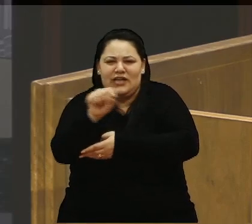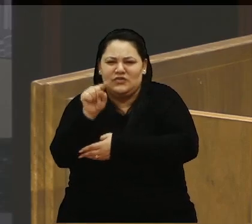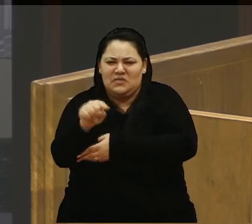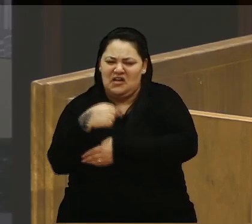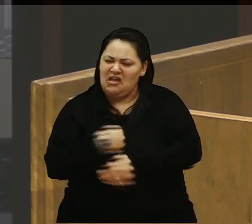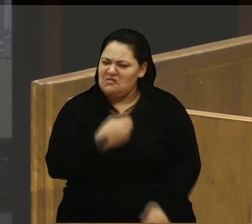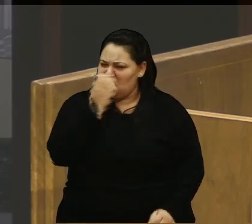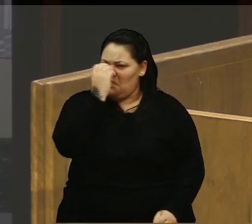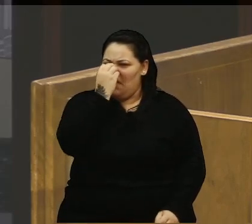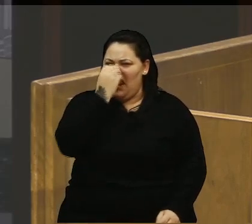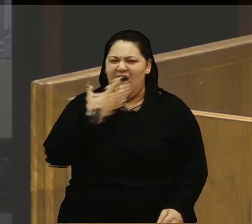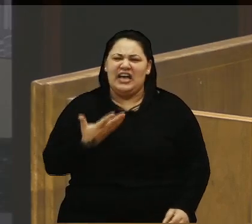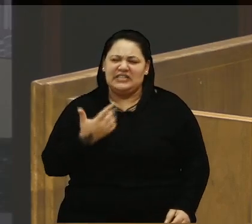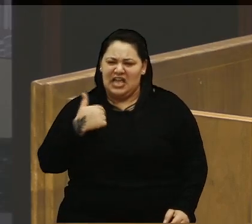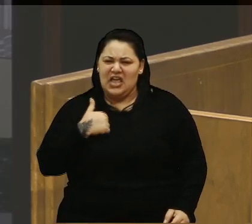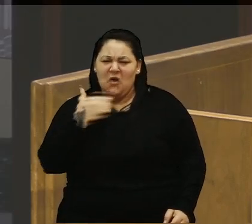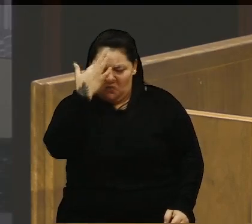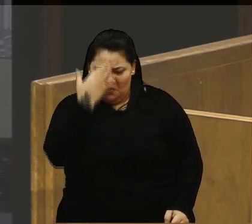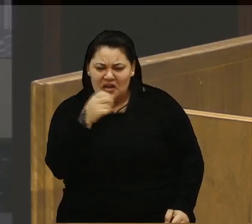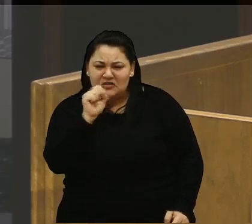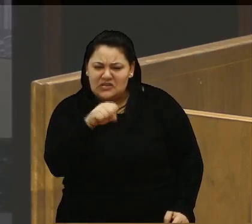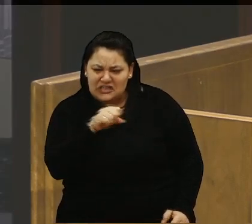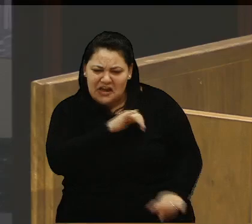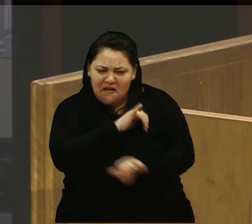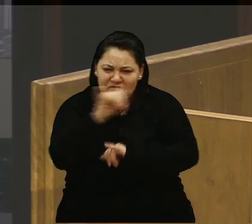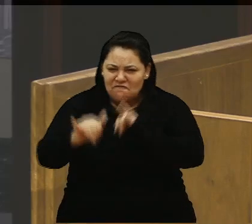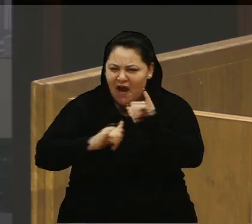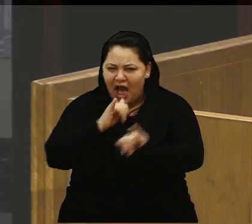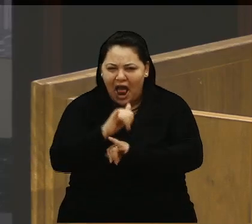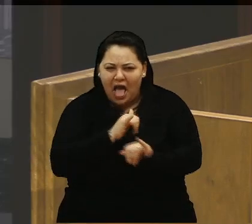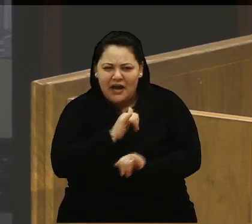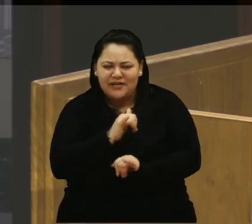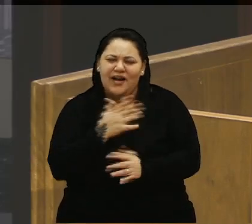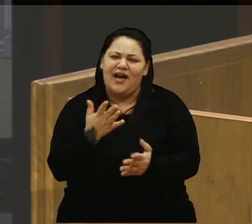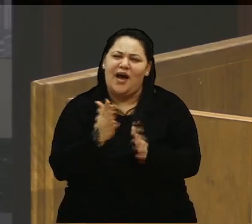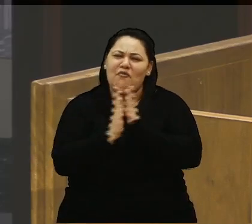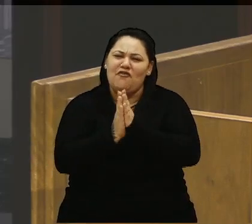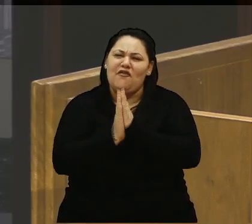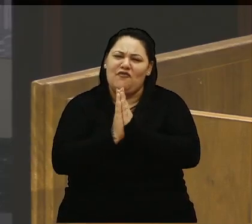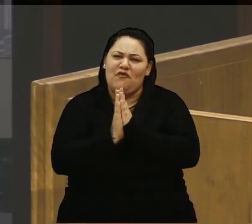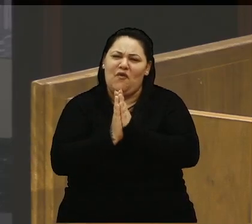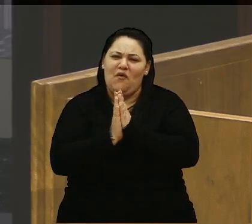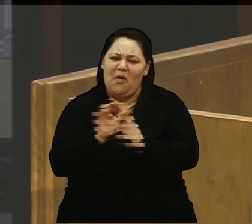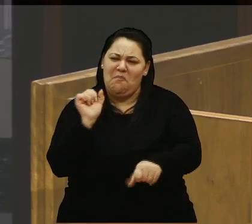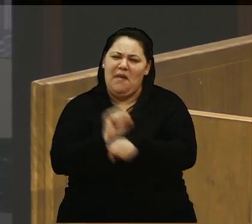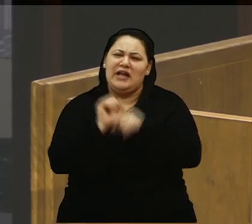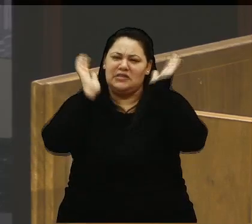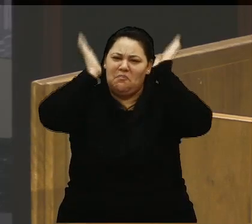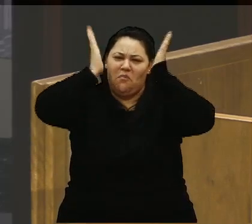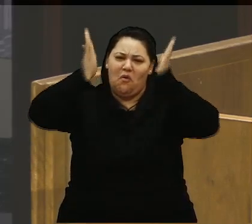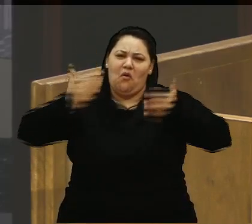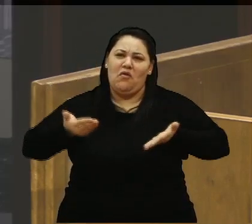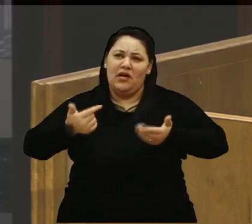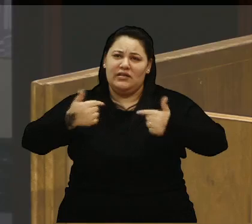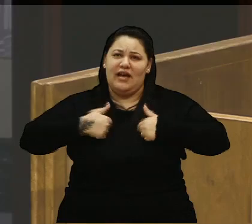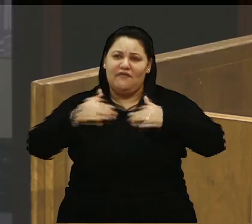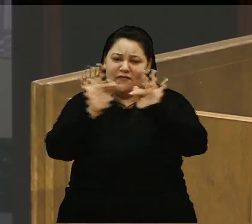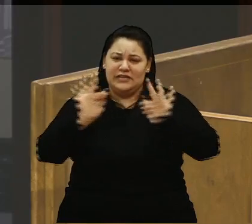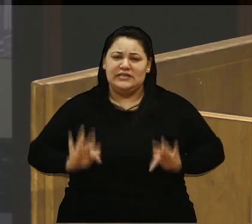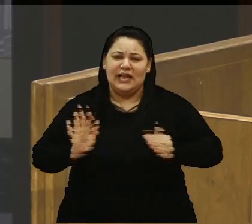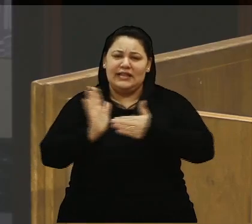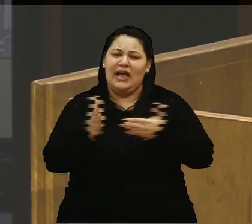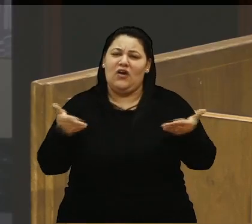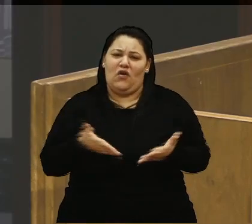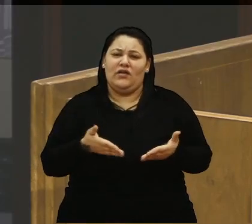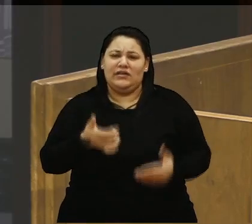palhaço, eu entendo de narrativa. E o povo também não é. Deixem de ser hipócrita. Coisa chata isso aí. Eu estava feliz até agora há pouco. Até eu ver